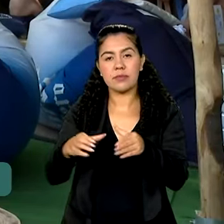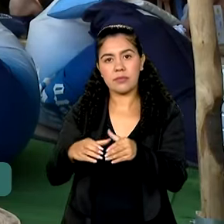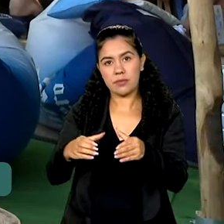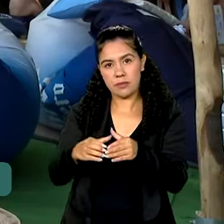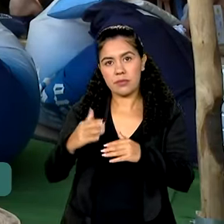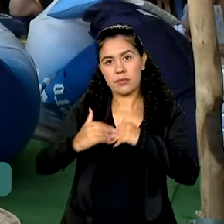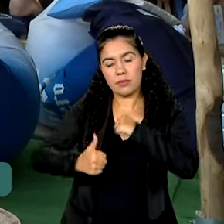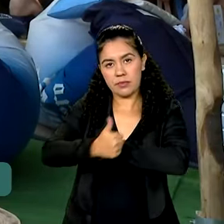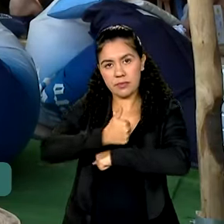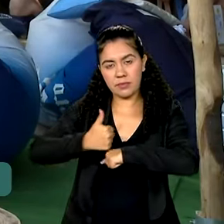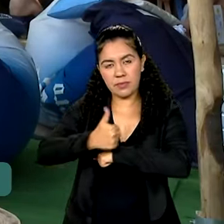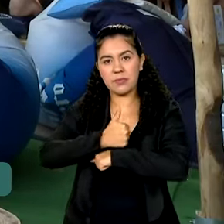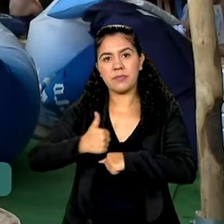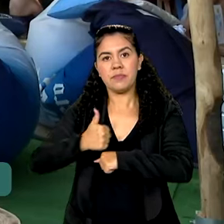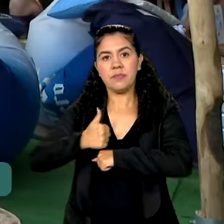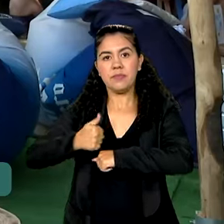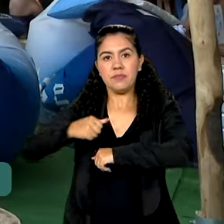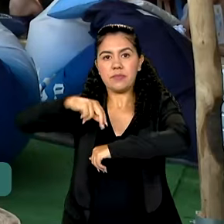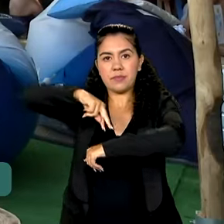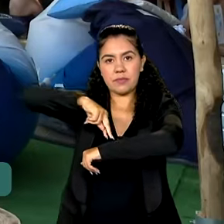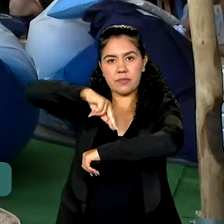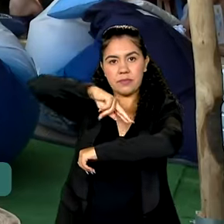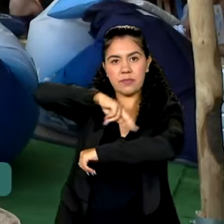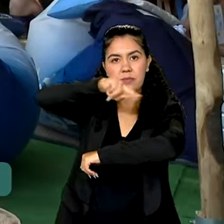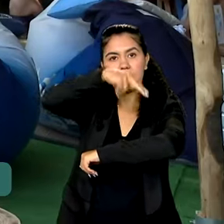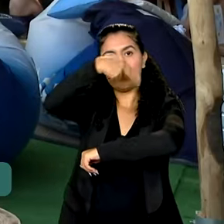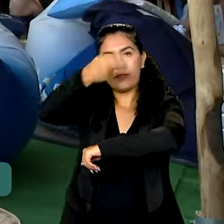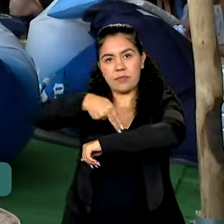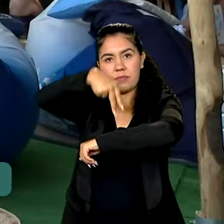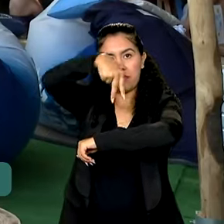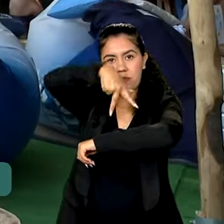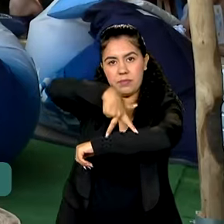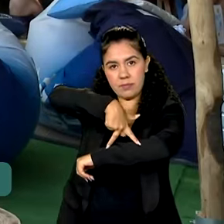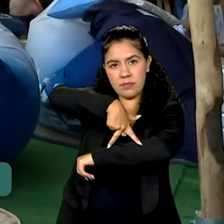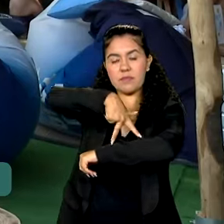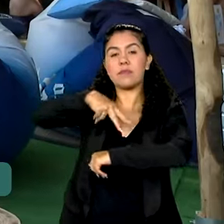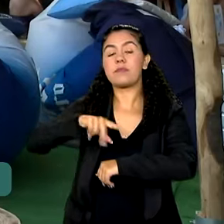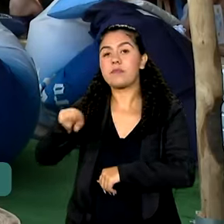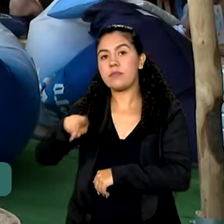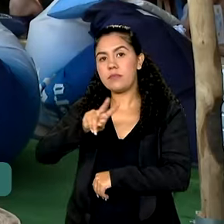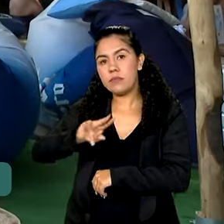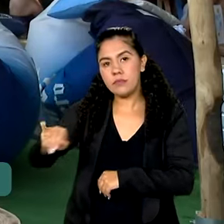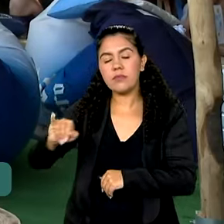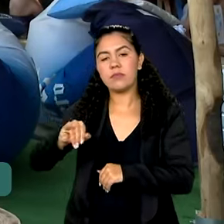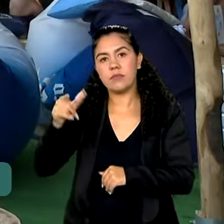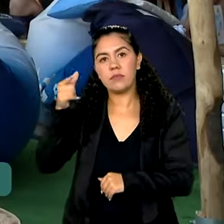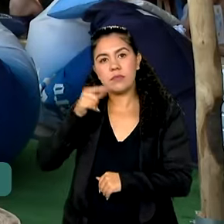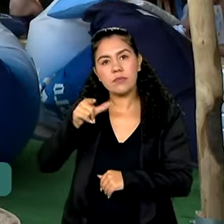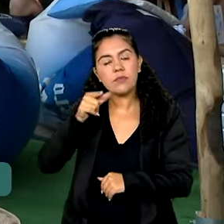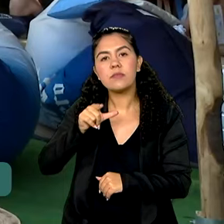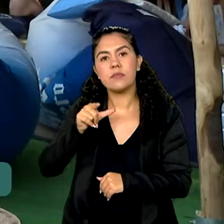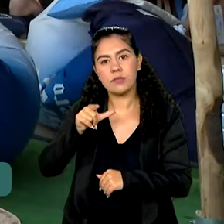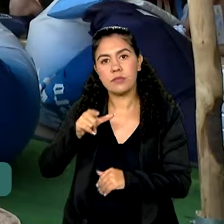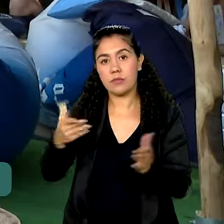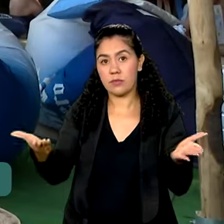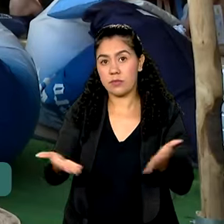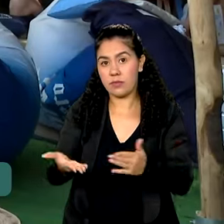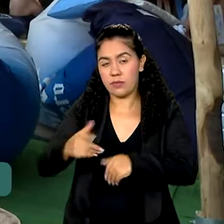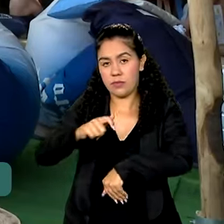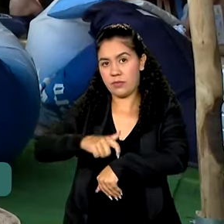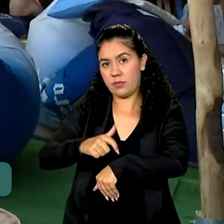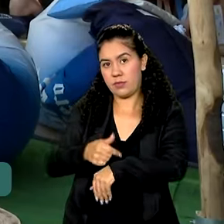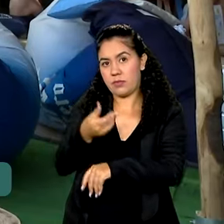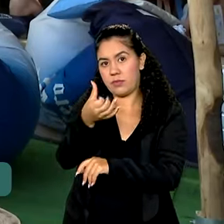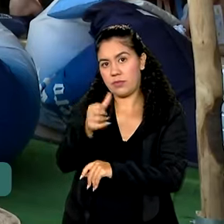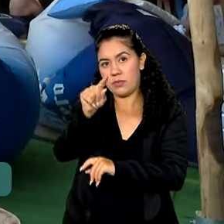feminina de ginástica artística vai tentar o primeiro pódio por equipes do Brasil hoje às 6h15 da tarde